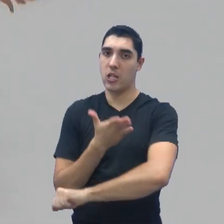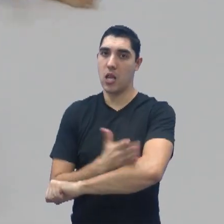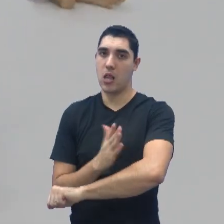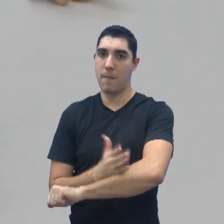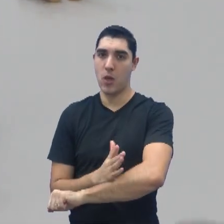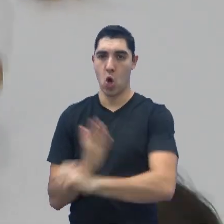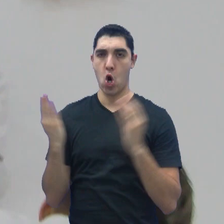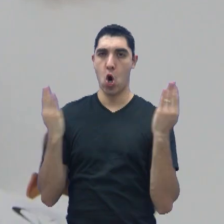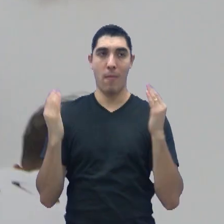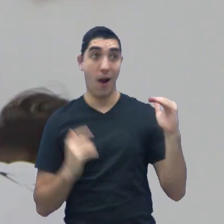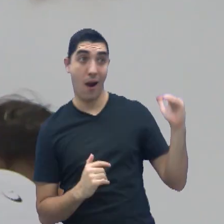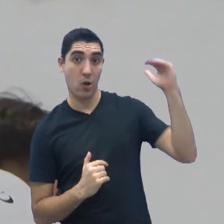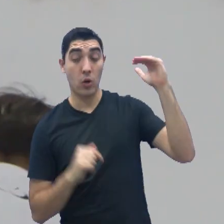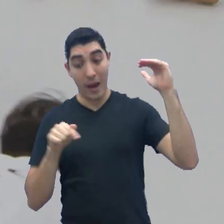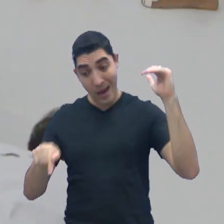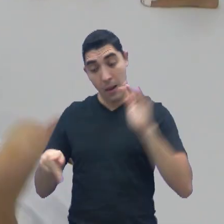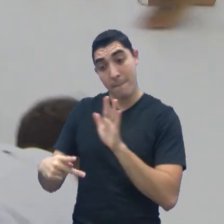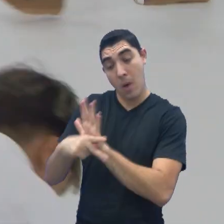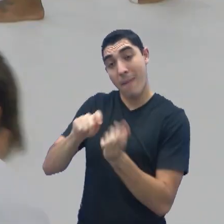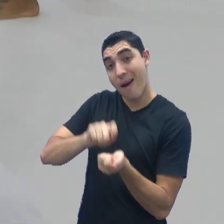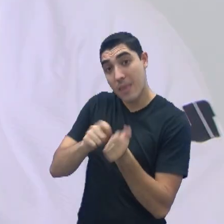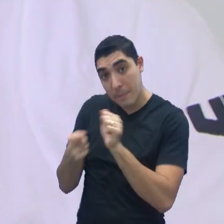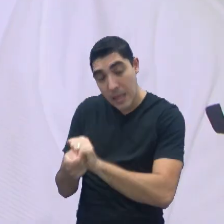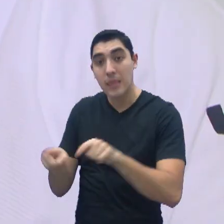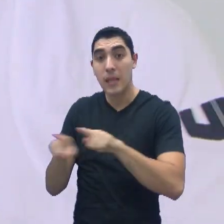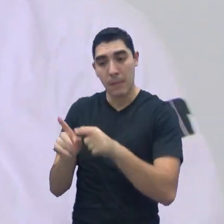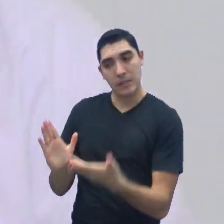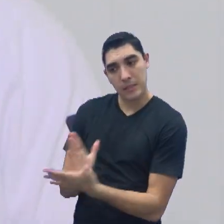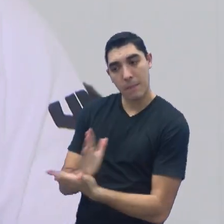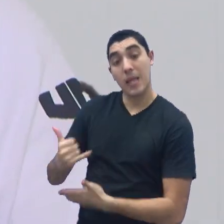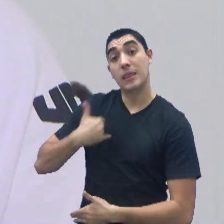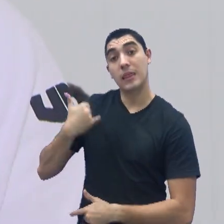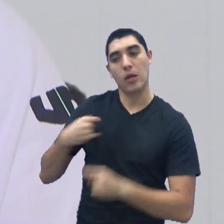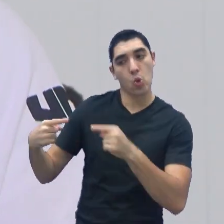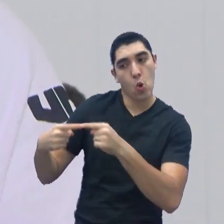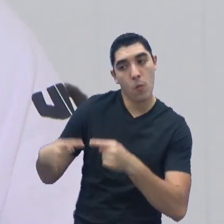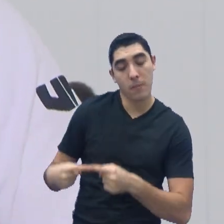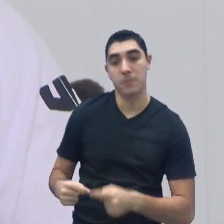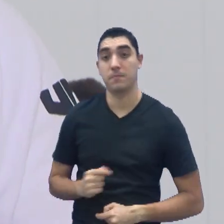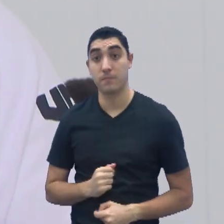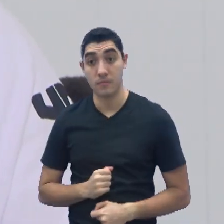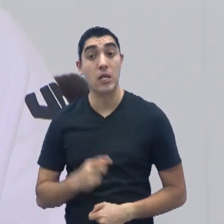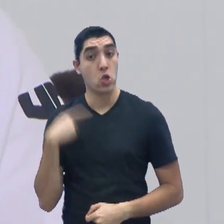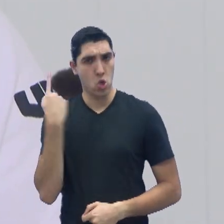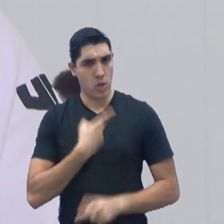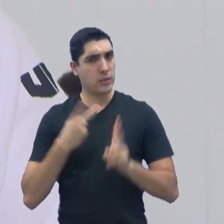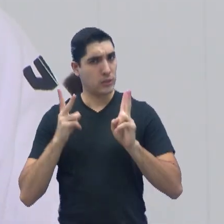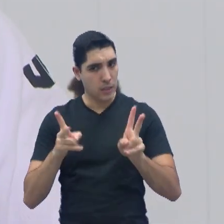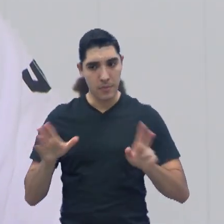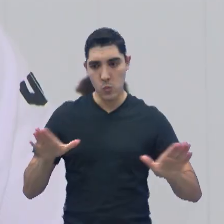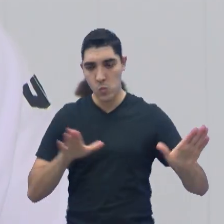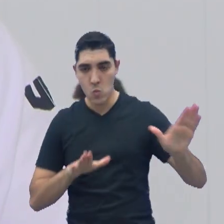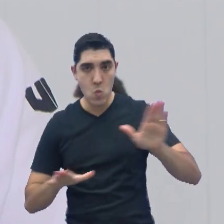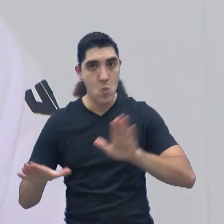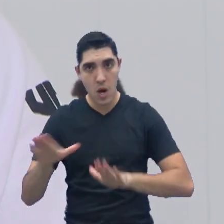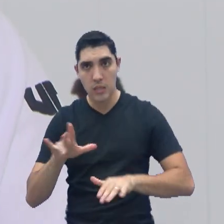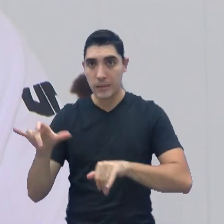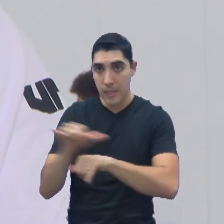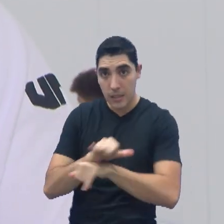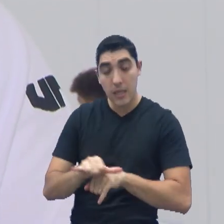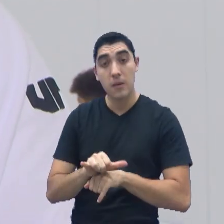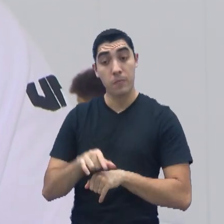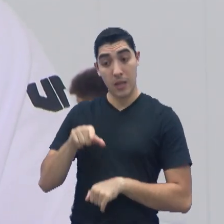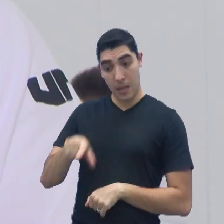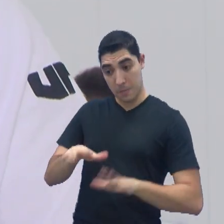além de ser adequado e separado por idades. A gente divide por bloco, tem esse cuidado, a gente tem uma metodologia aqui, né? Com os pequenininhos a gente começa